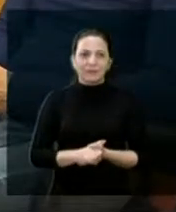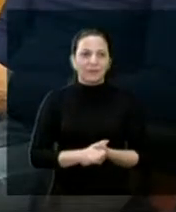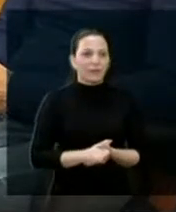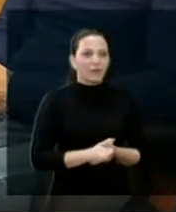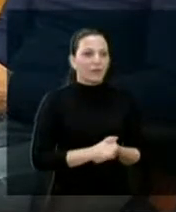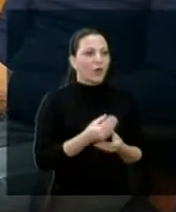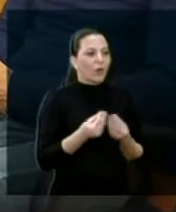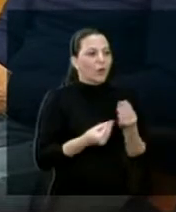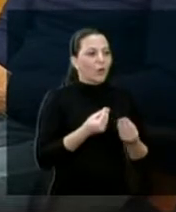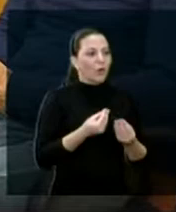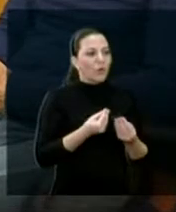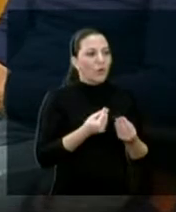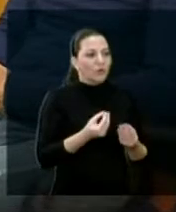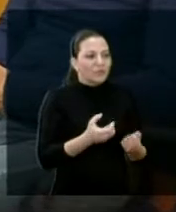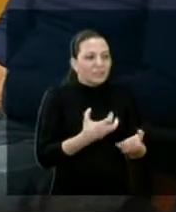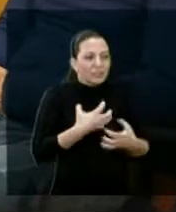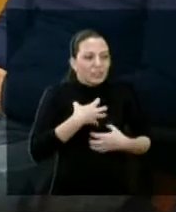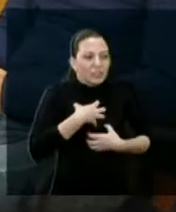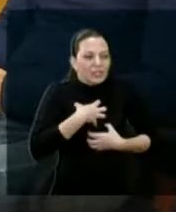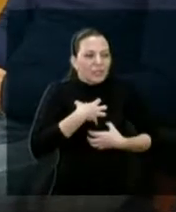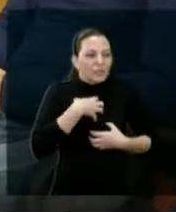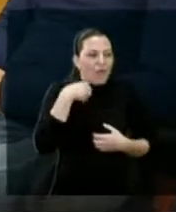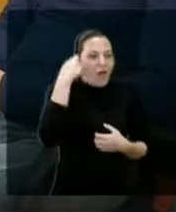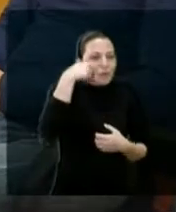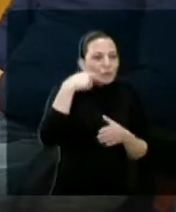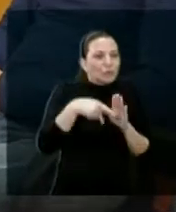veia artística de comédia?